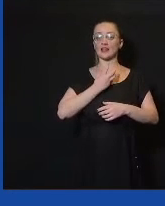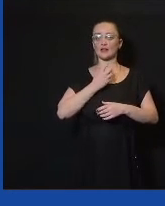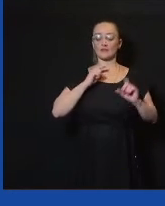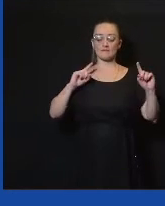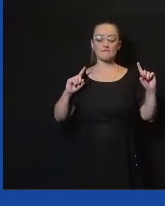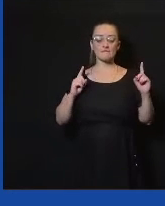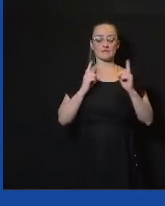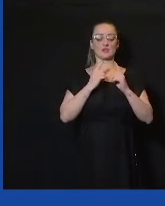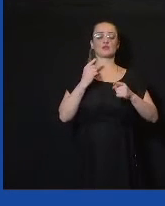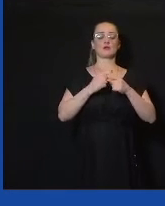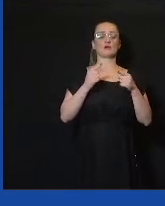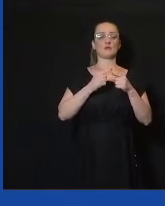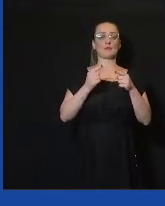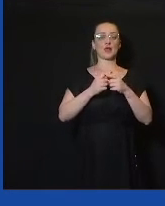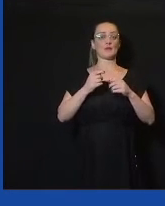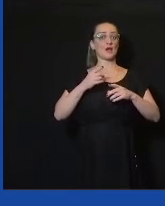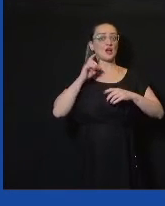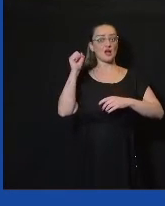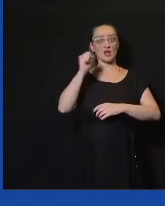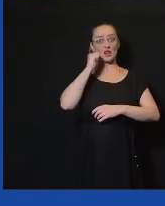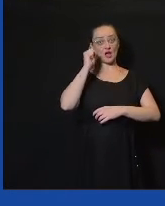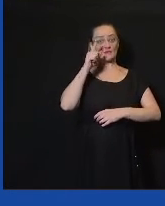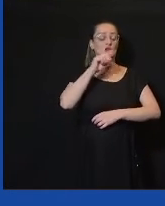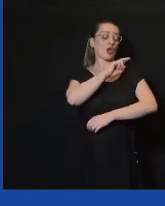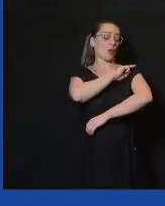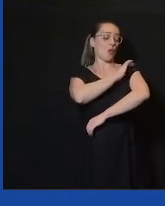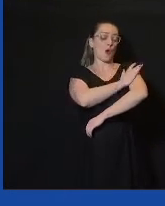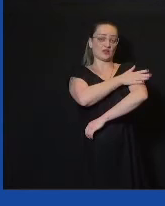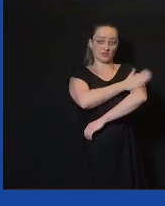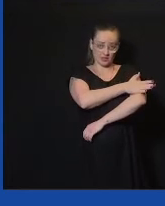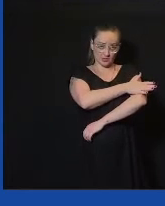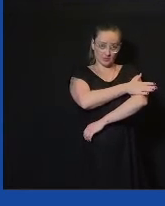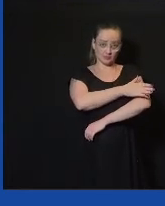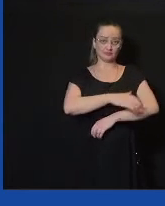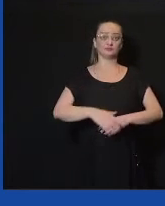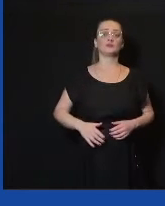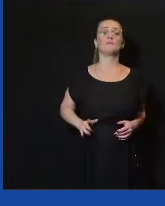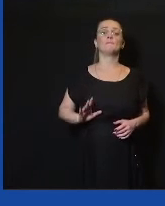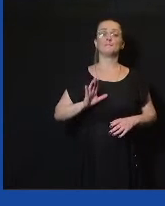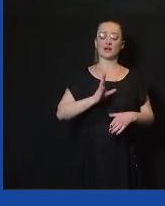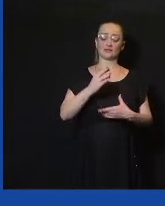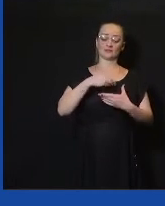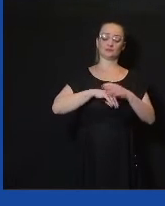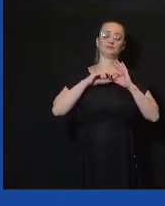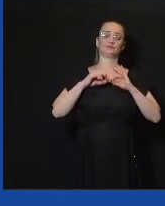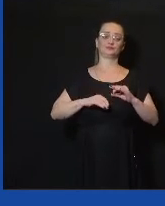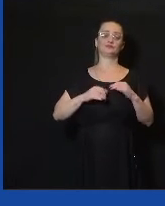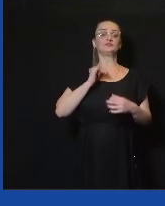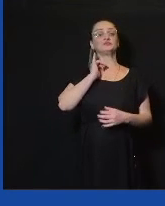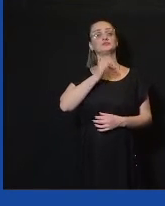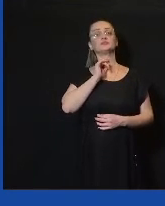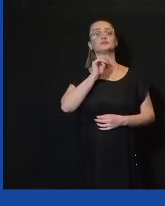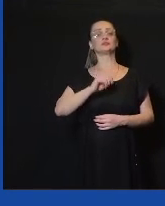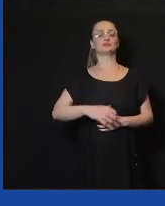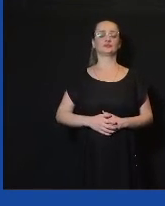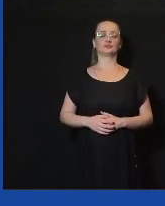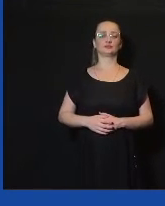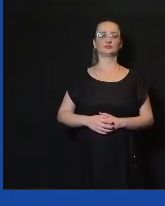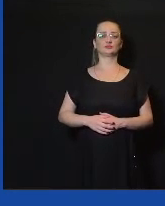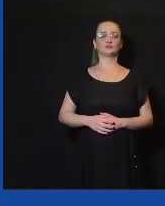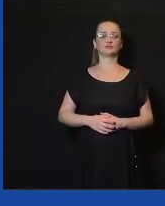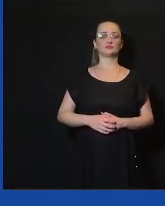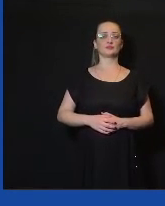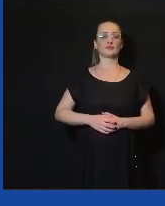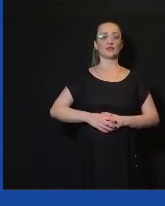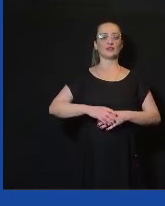grave estruturante da desigualdade brasileira, que é o racismo. Mas, na essência, está se falando de